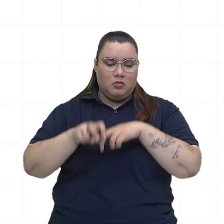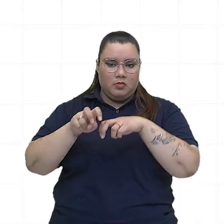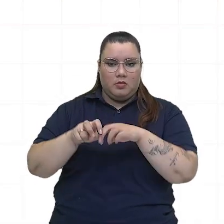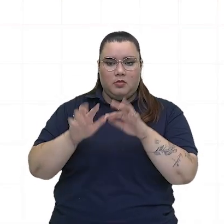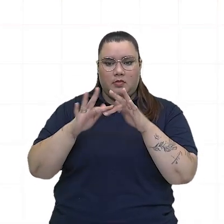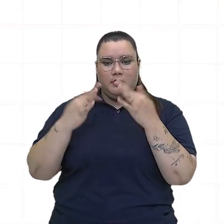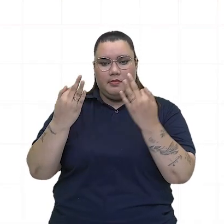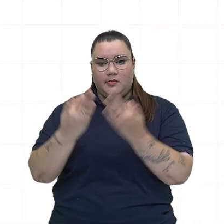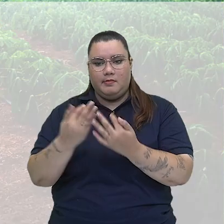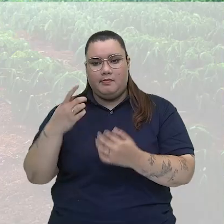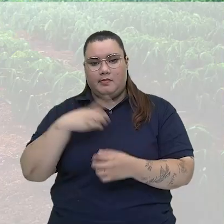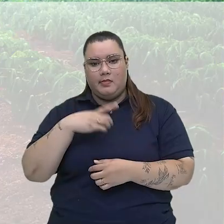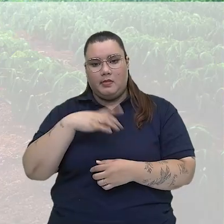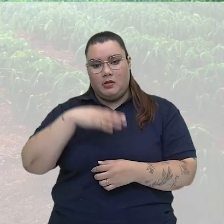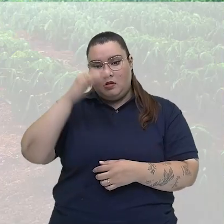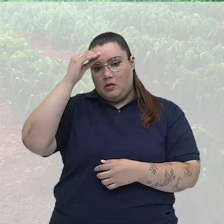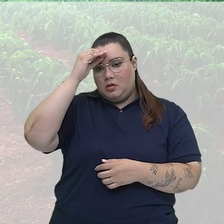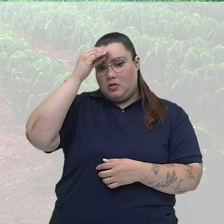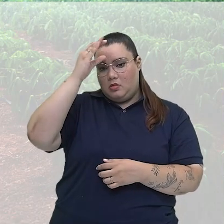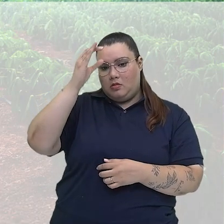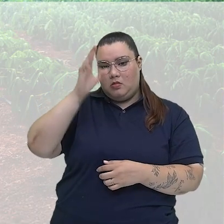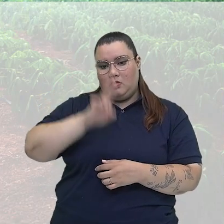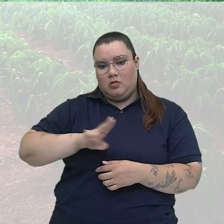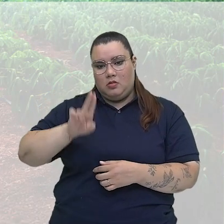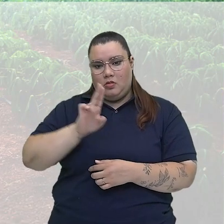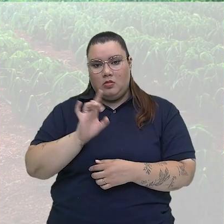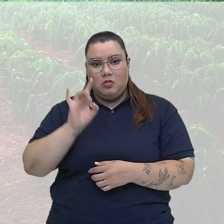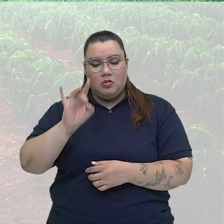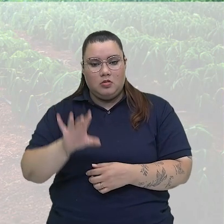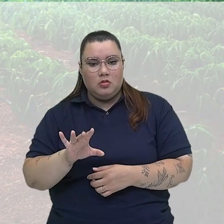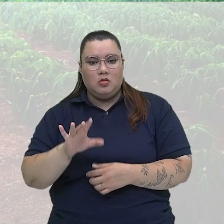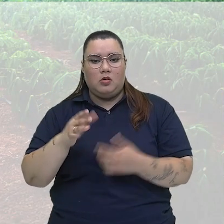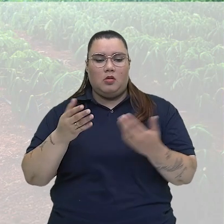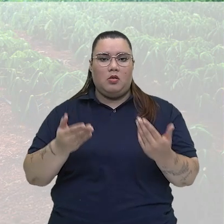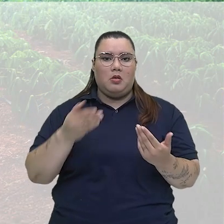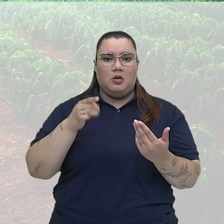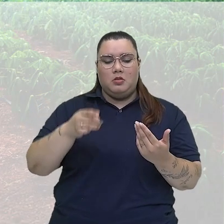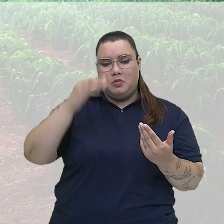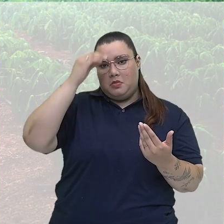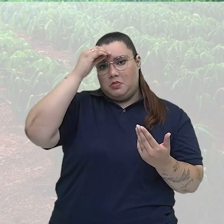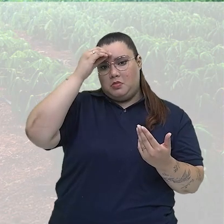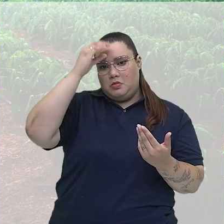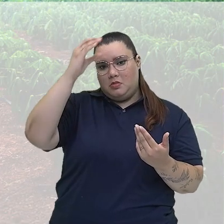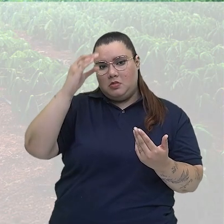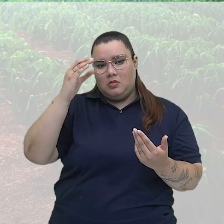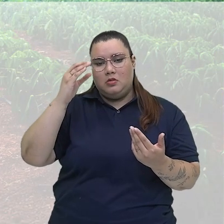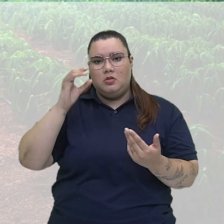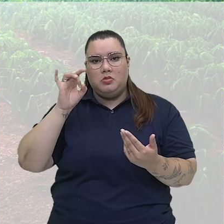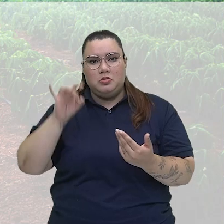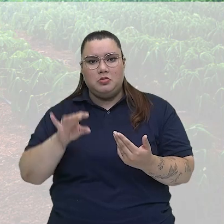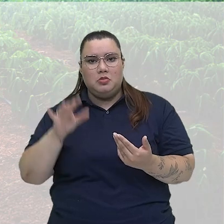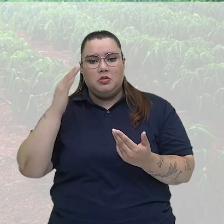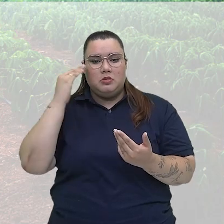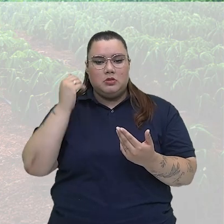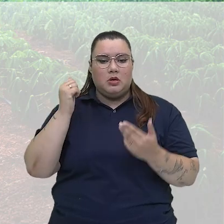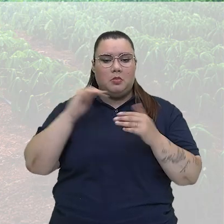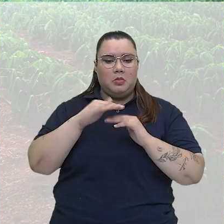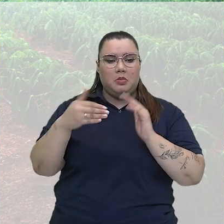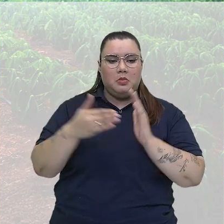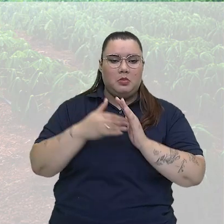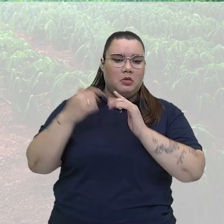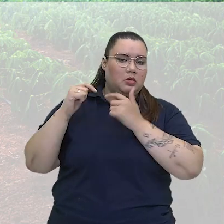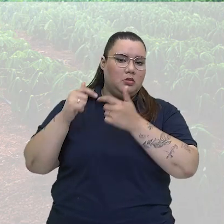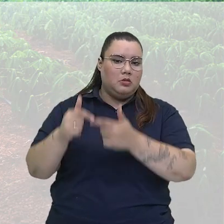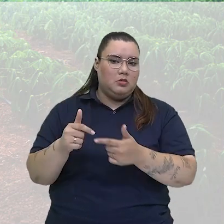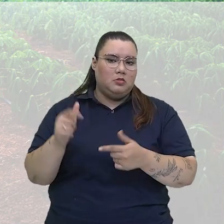e a sua família utiliza, né? Não são apenas esses conhecimentos, esses saberes tradicionais que vão